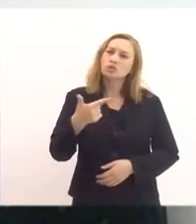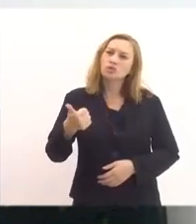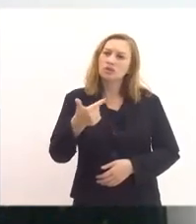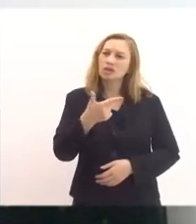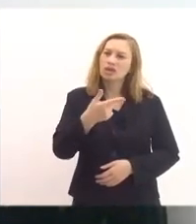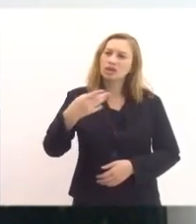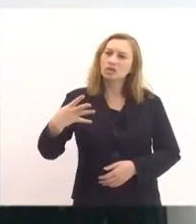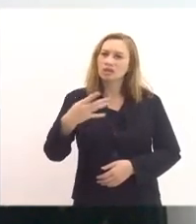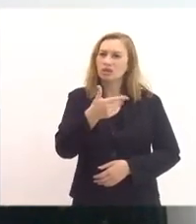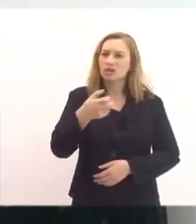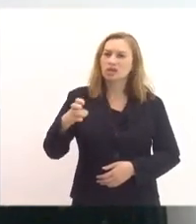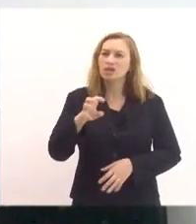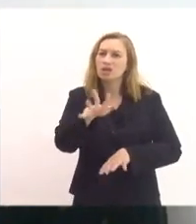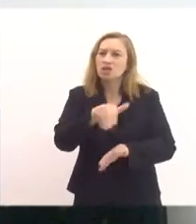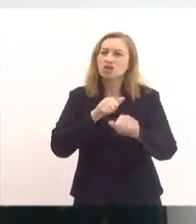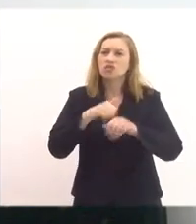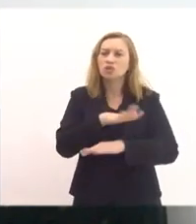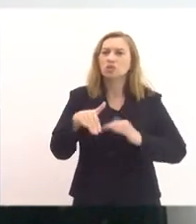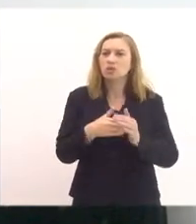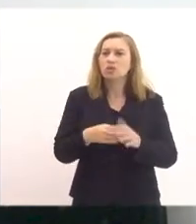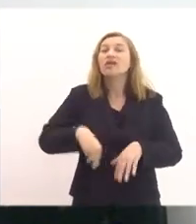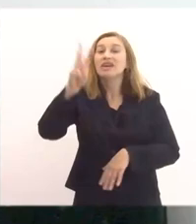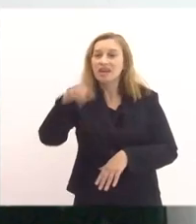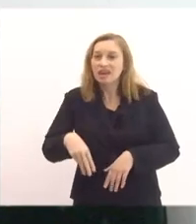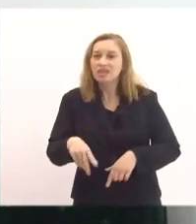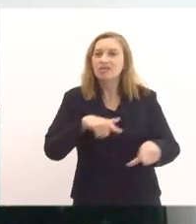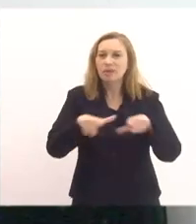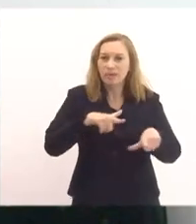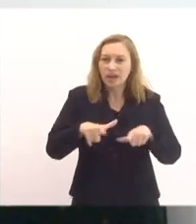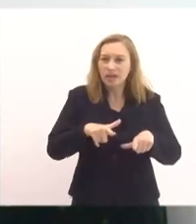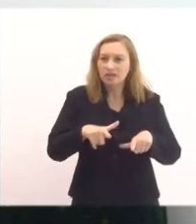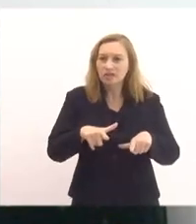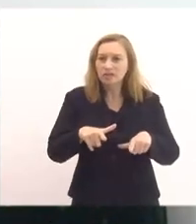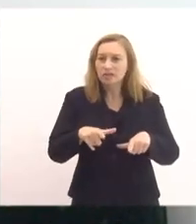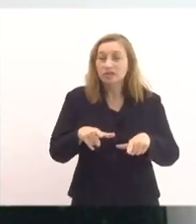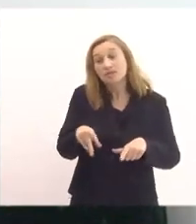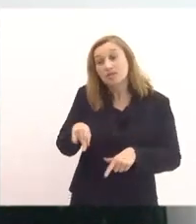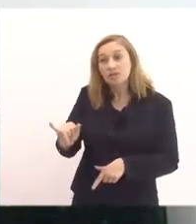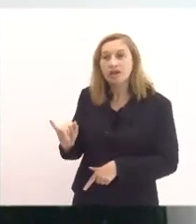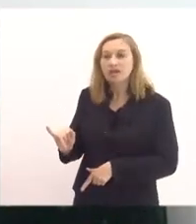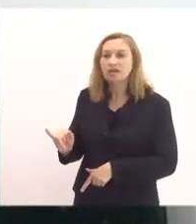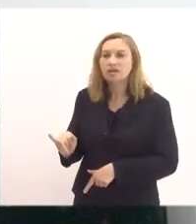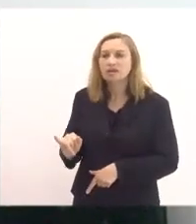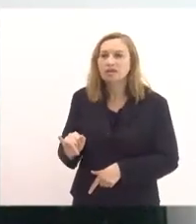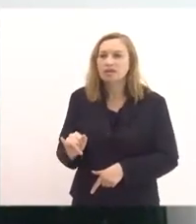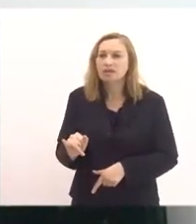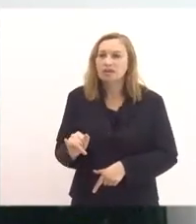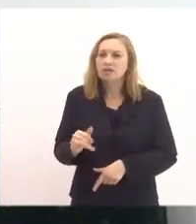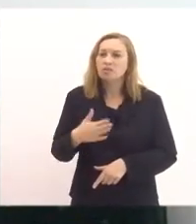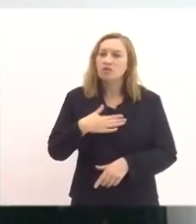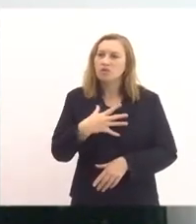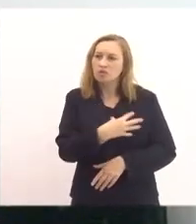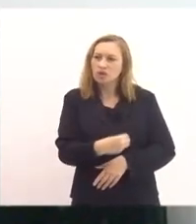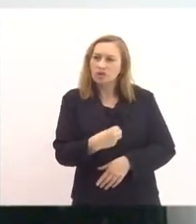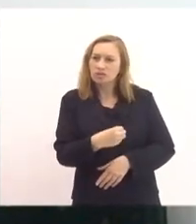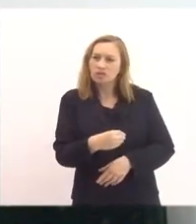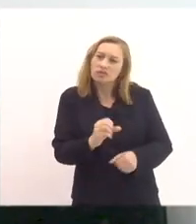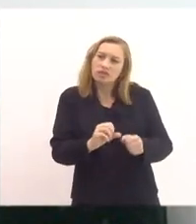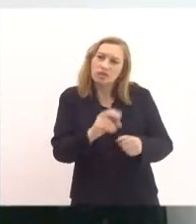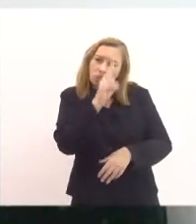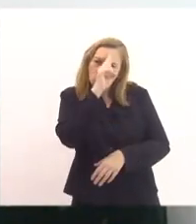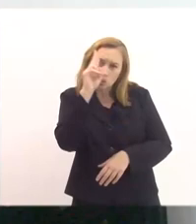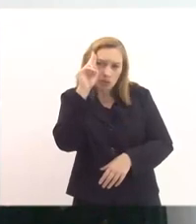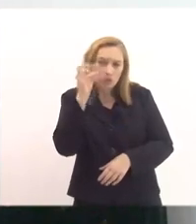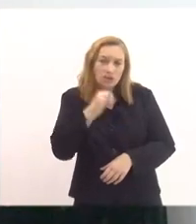todos. E quem estiver preparado, estou falando com meu filho, filho, está preparando? O outro está fazendo Uber. E aí? Se você